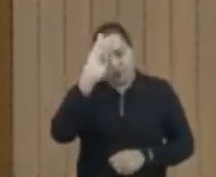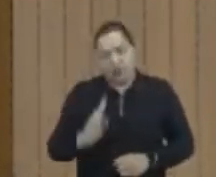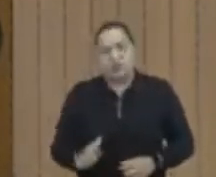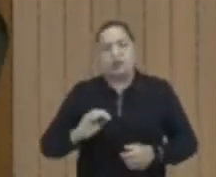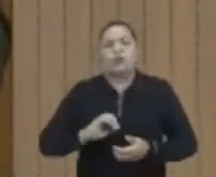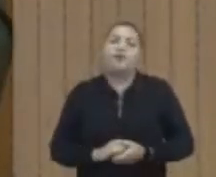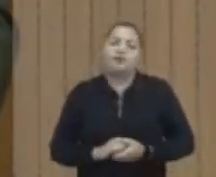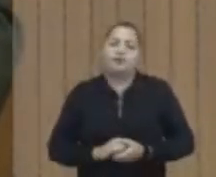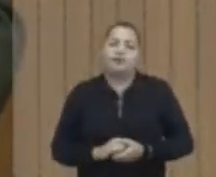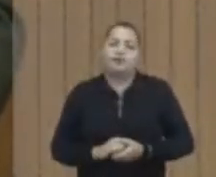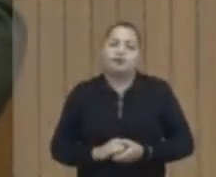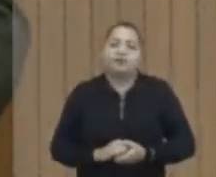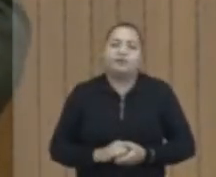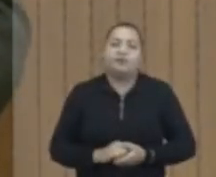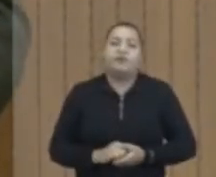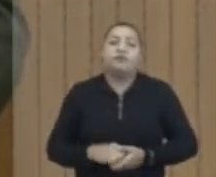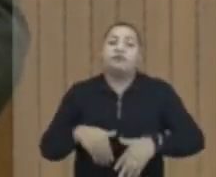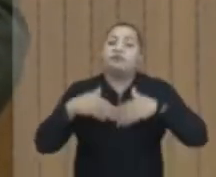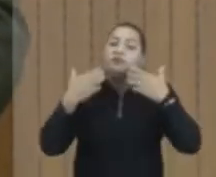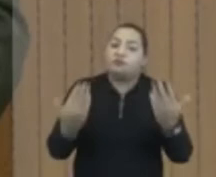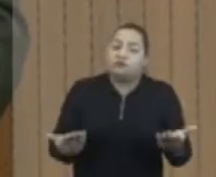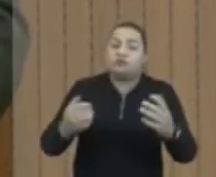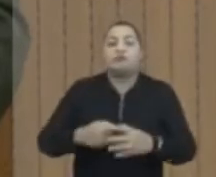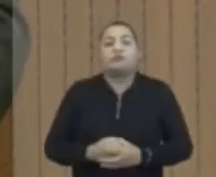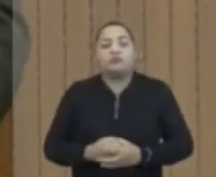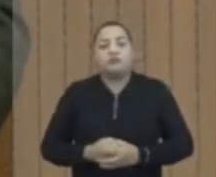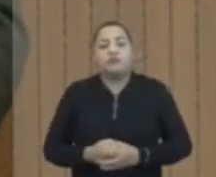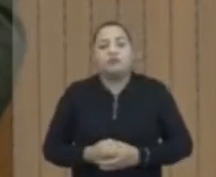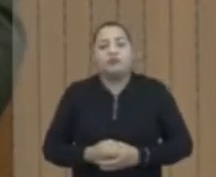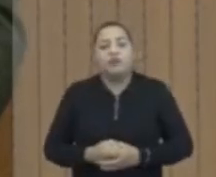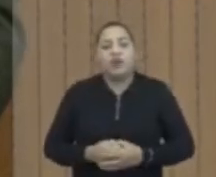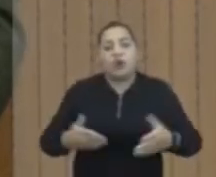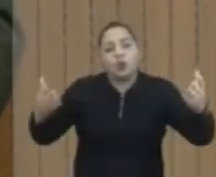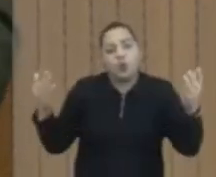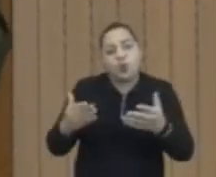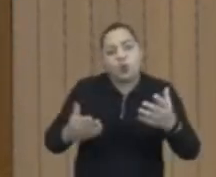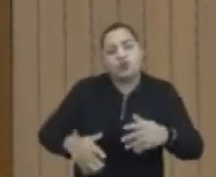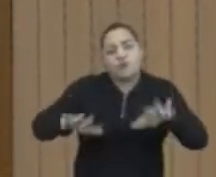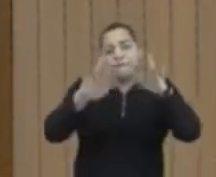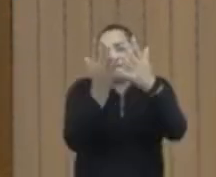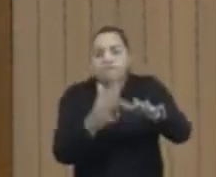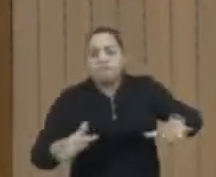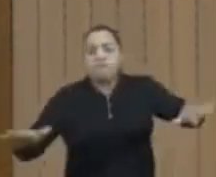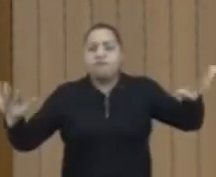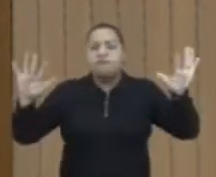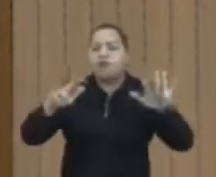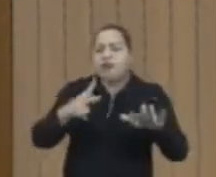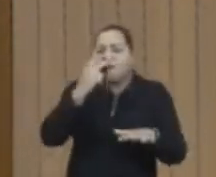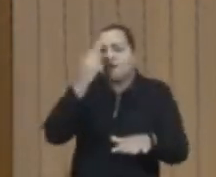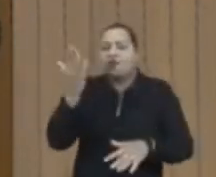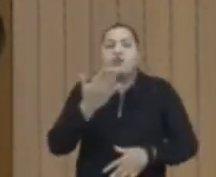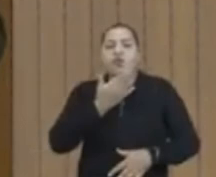Minhas senhoras, meus senhores, que este mar doce da Amazônia, de